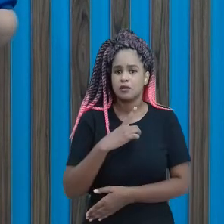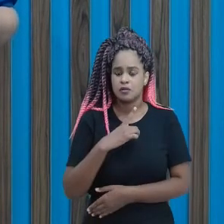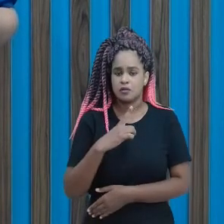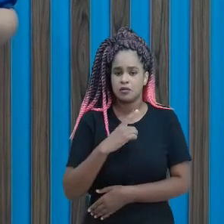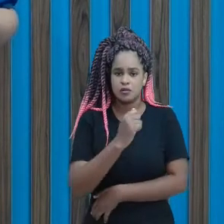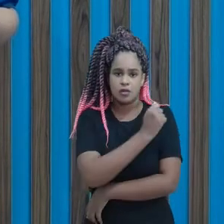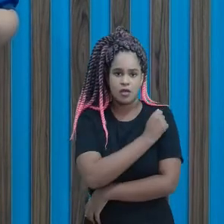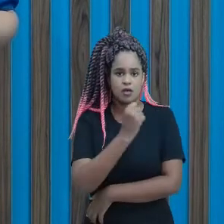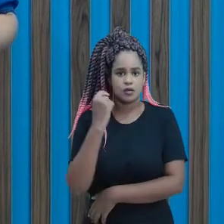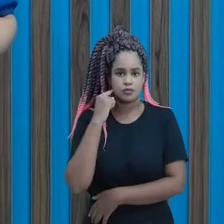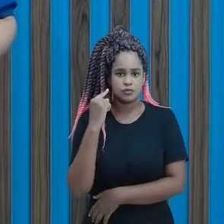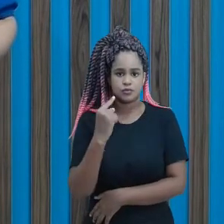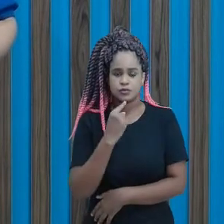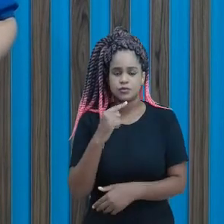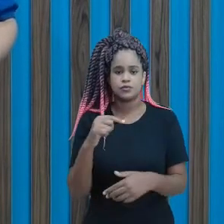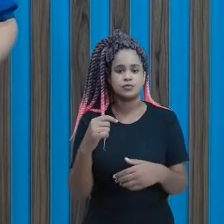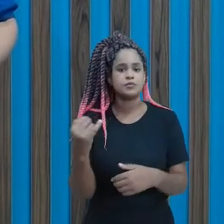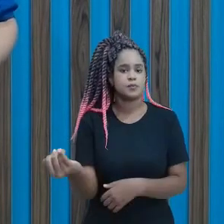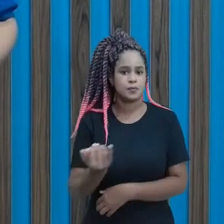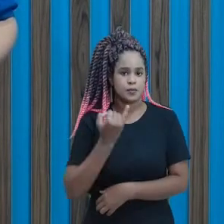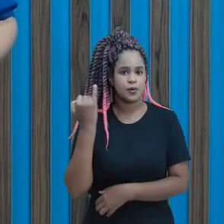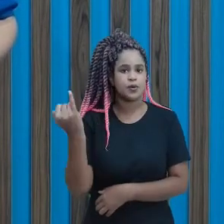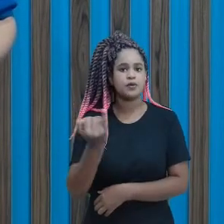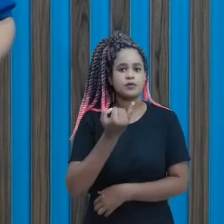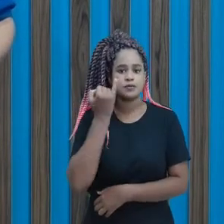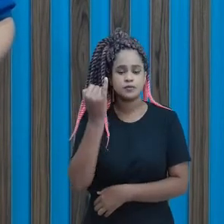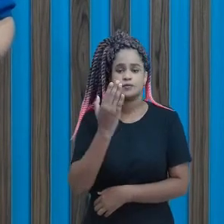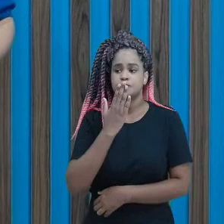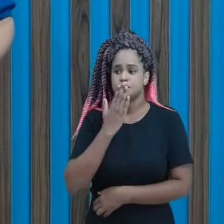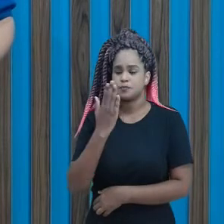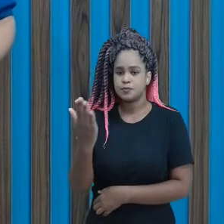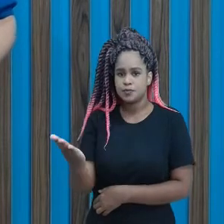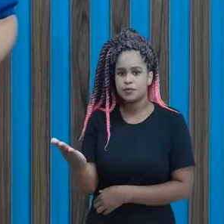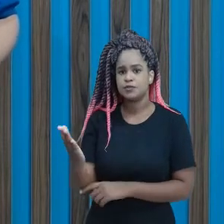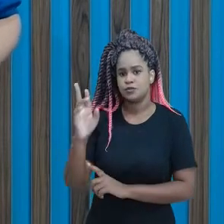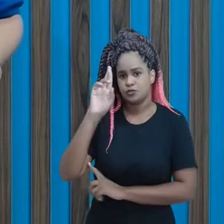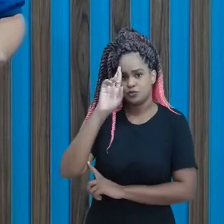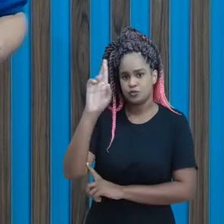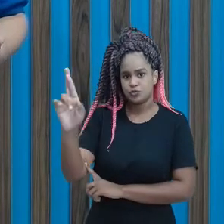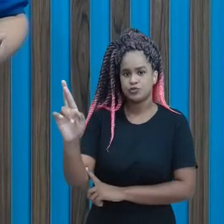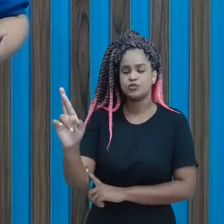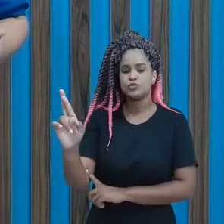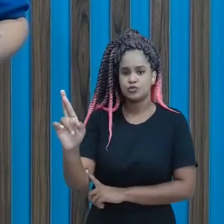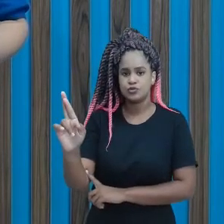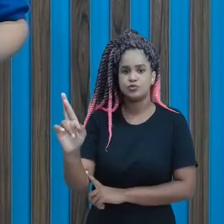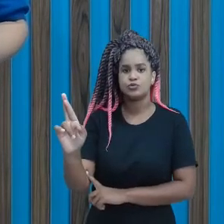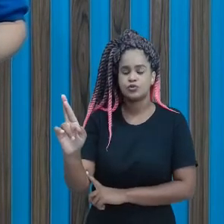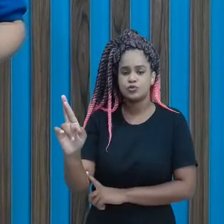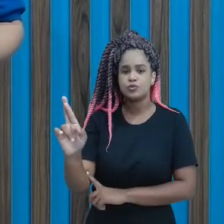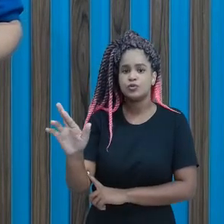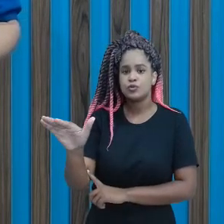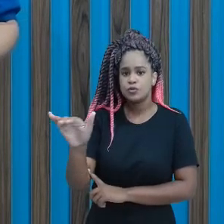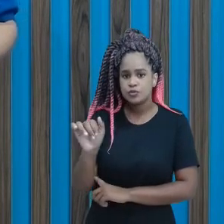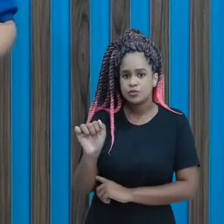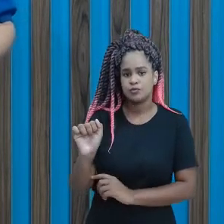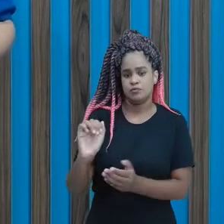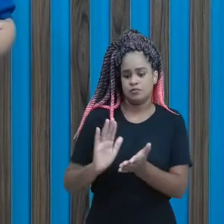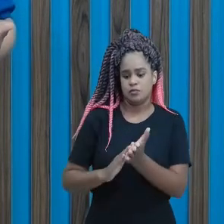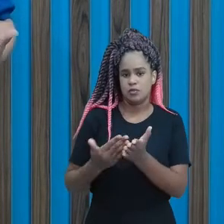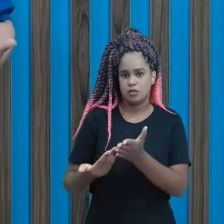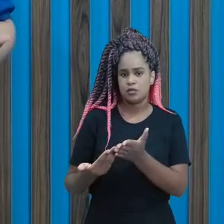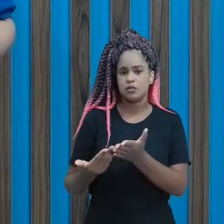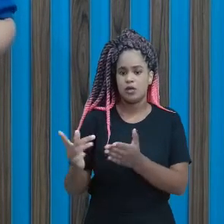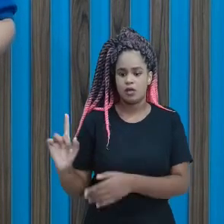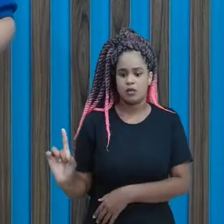surdo, é importante que haja essa solicitação à equipe gestora, não é? Para que esse intérprete